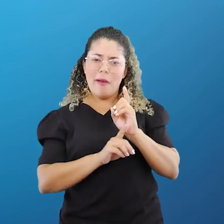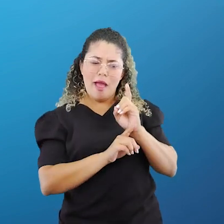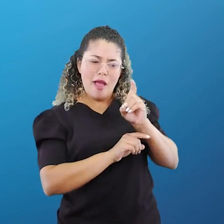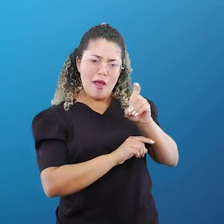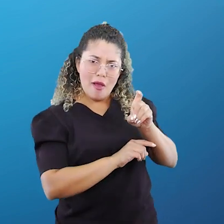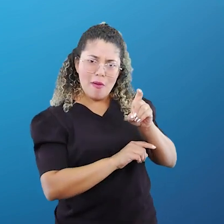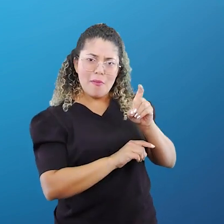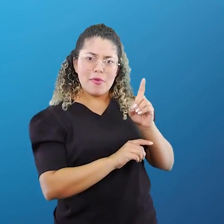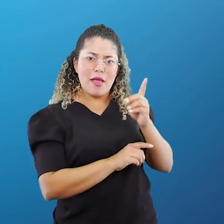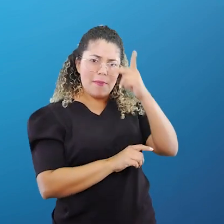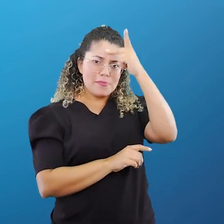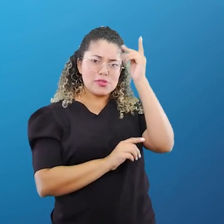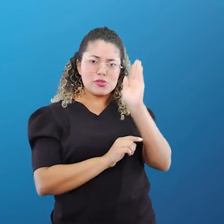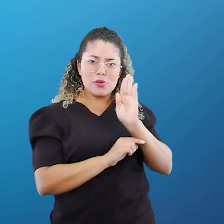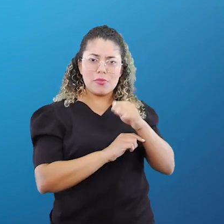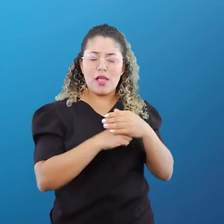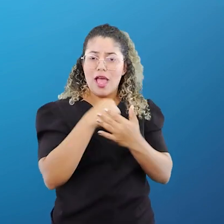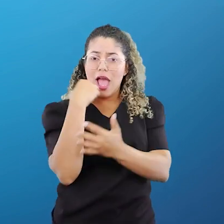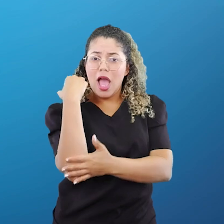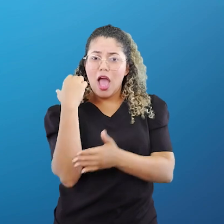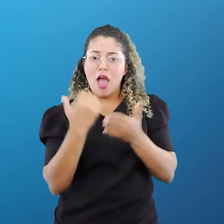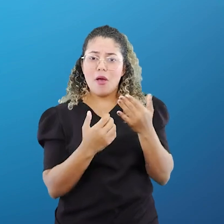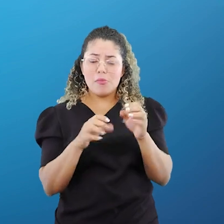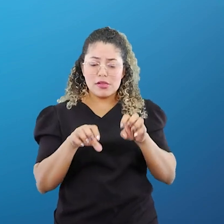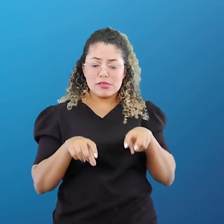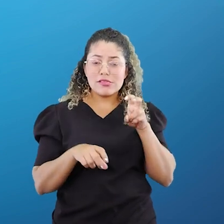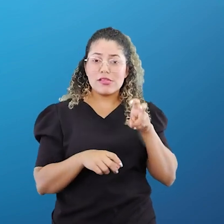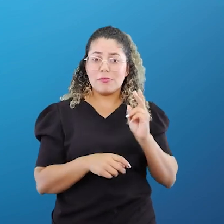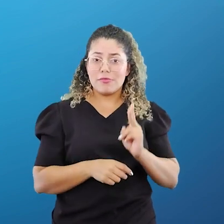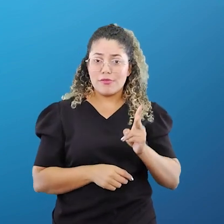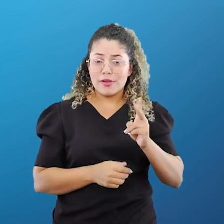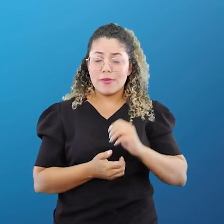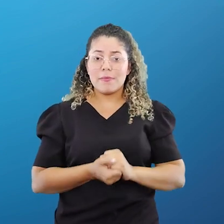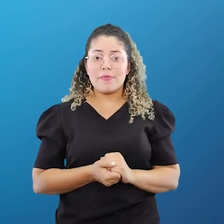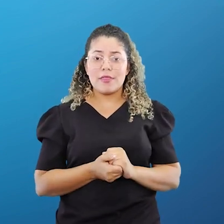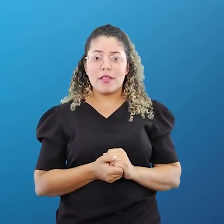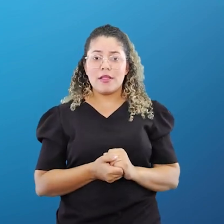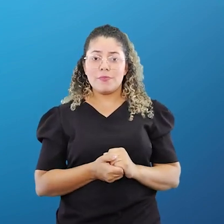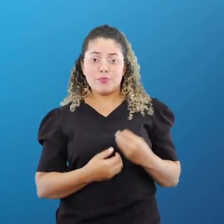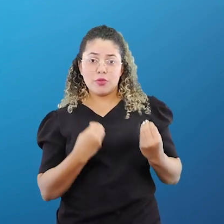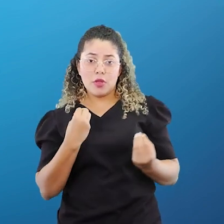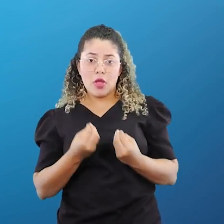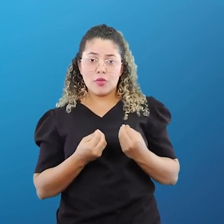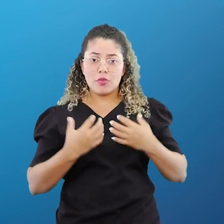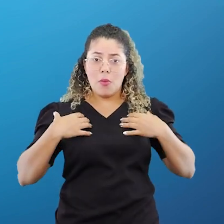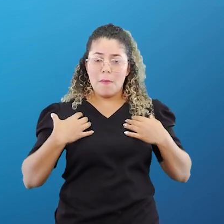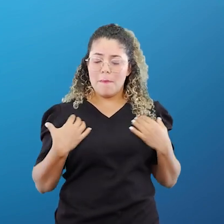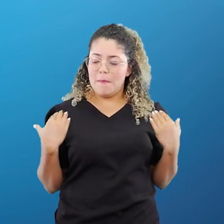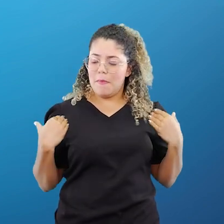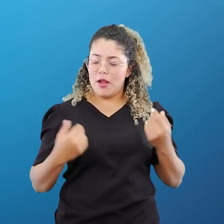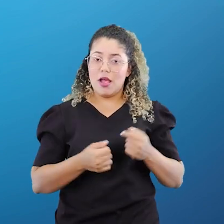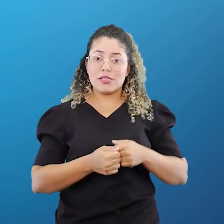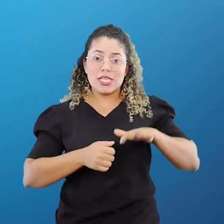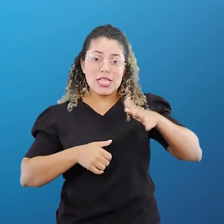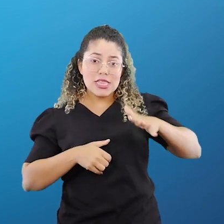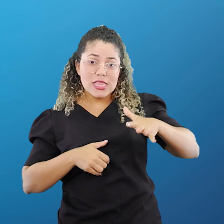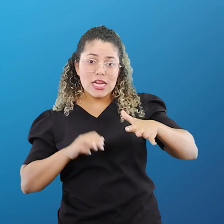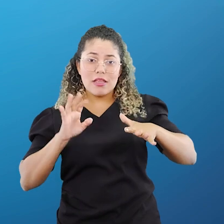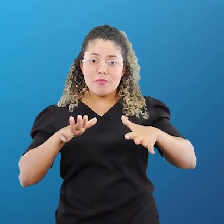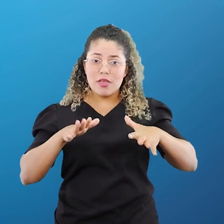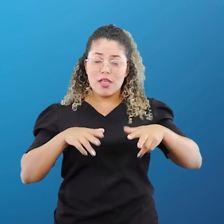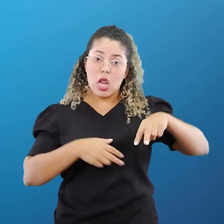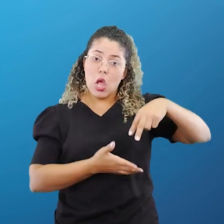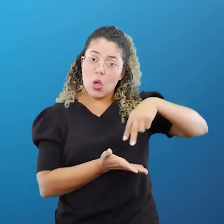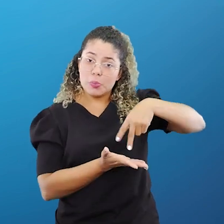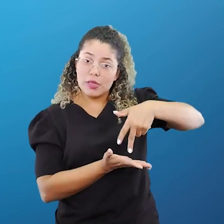inclinada, né? Perceba, os cotovelos e pulsos flexionados, abertura reduzida nos braços, tremores nas mãos e